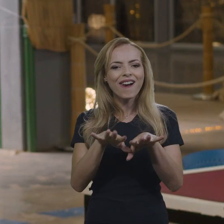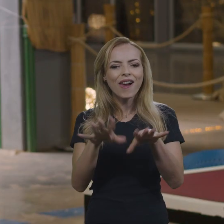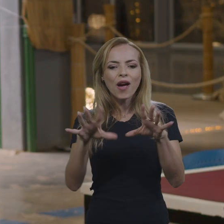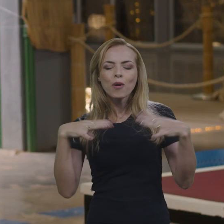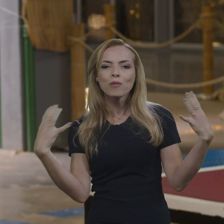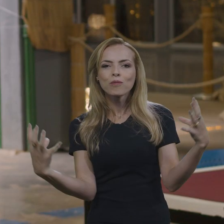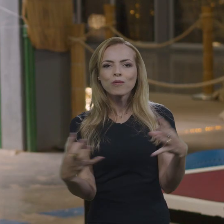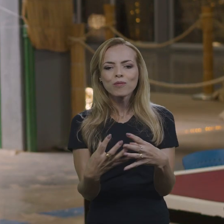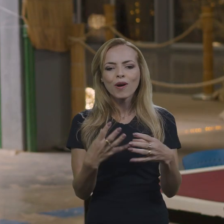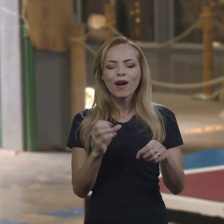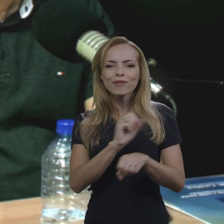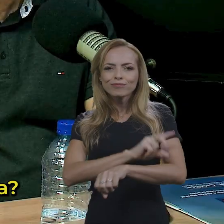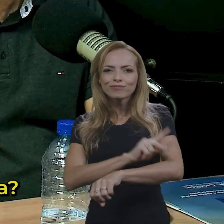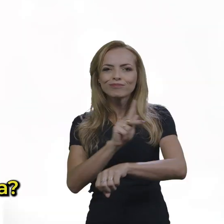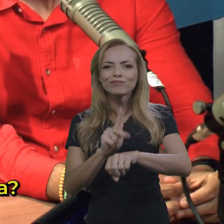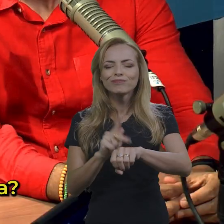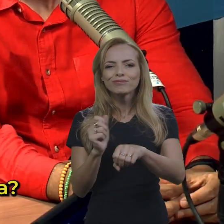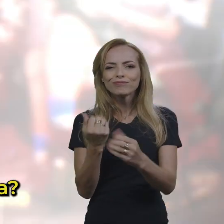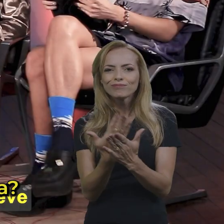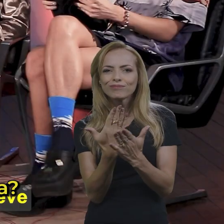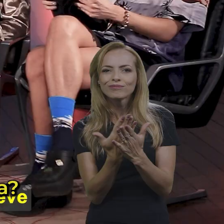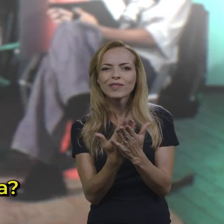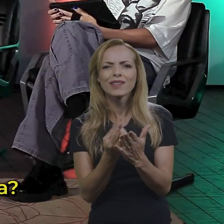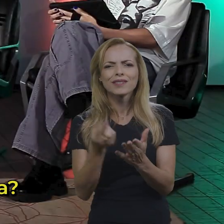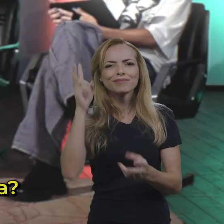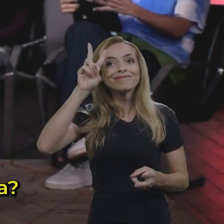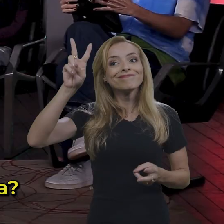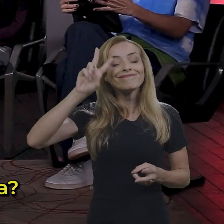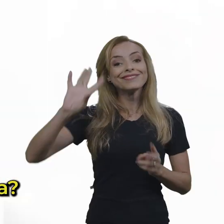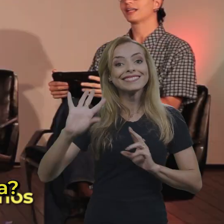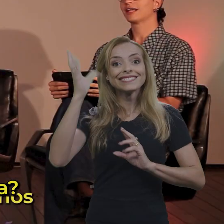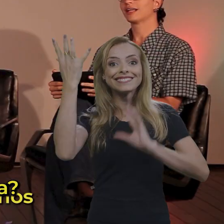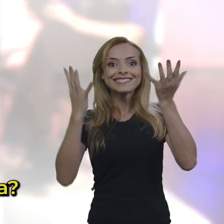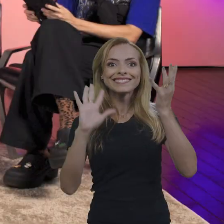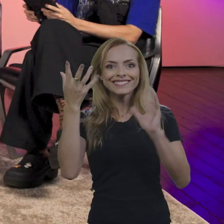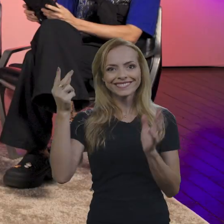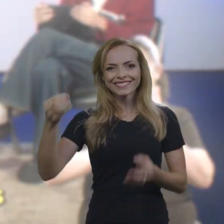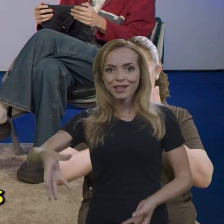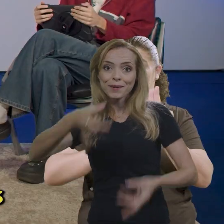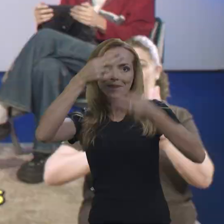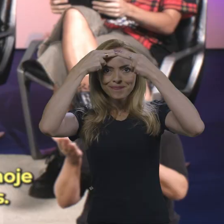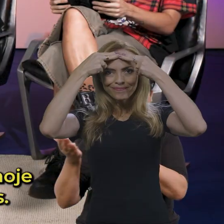diversidade na comunidade acadêmica. Vamos rodar uns trechinhos que ficaram marcados na memória?